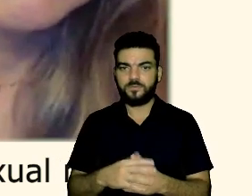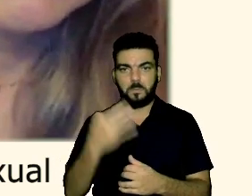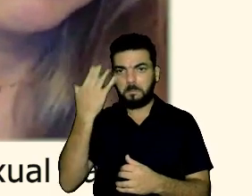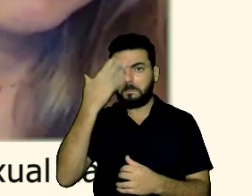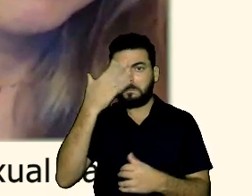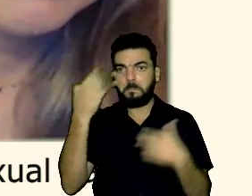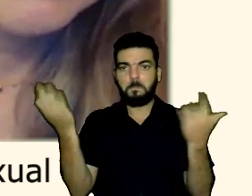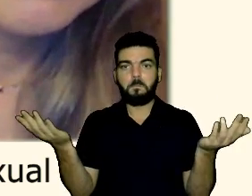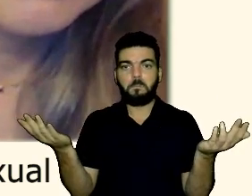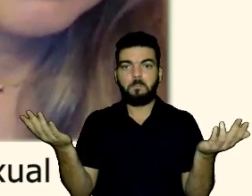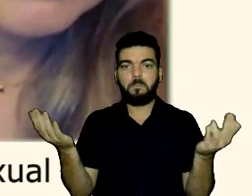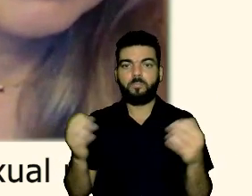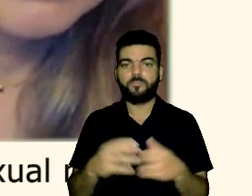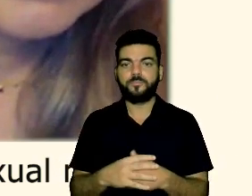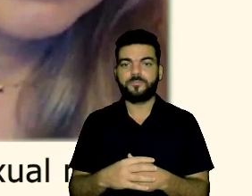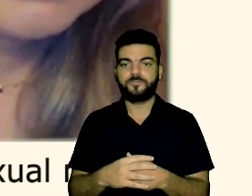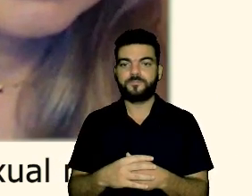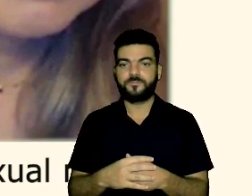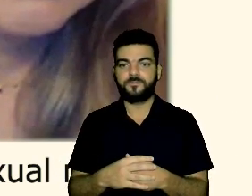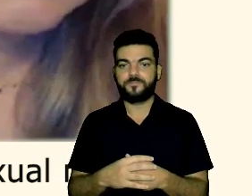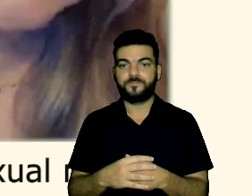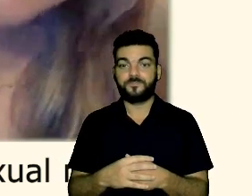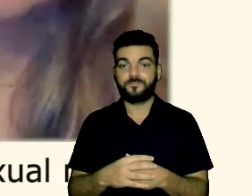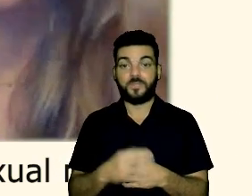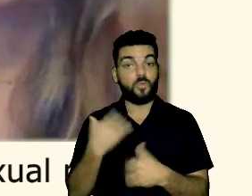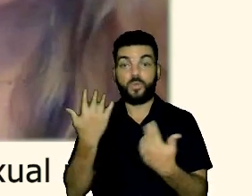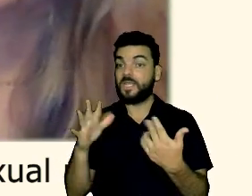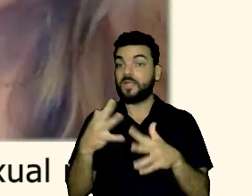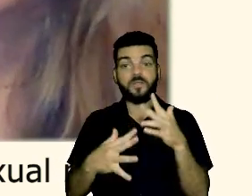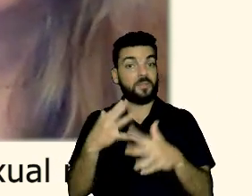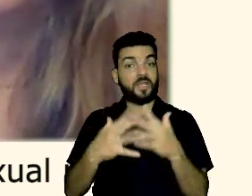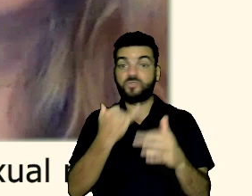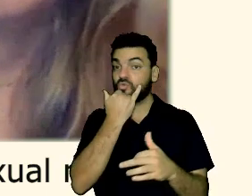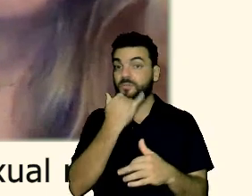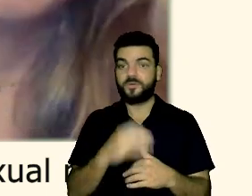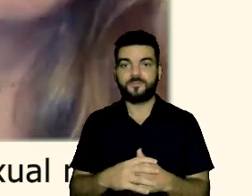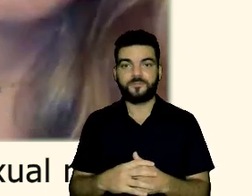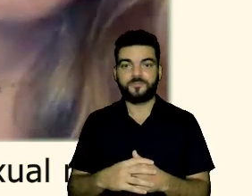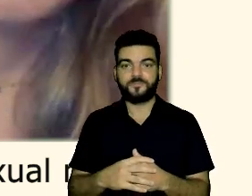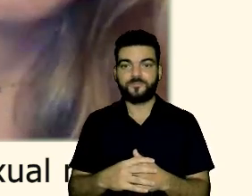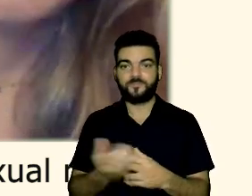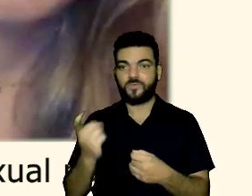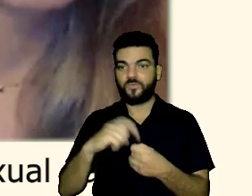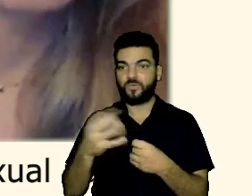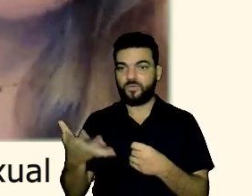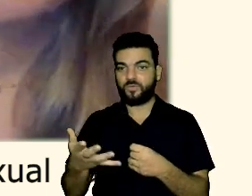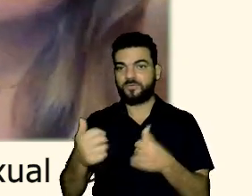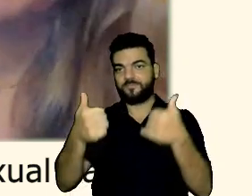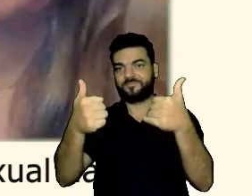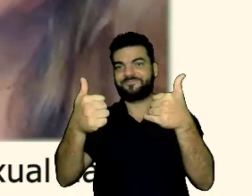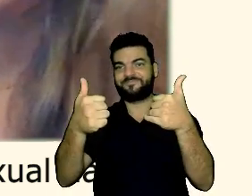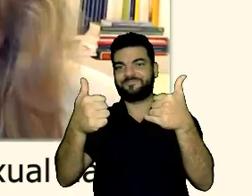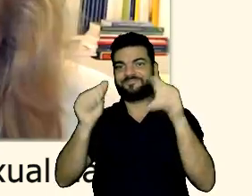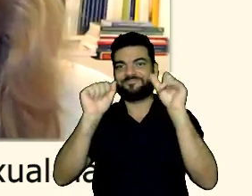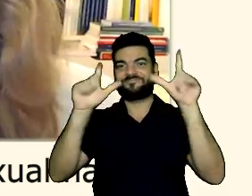é? Tela, isso, nós estamos sem imagem. Desculpa! Imagine! Eu não interrompi antes, porque a senhora estava...